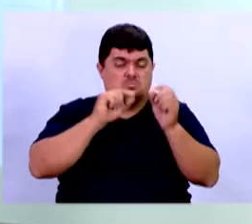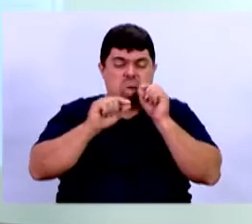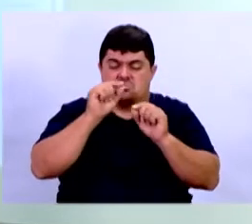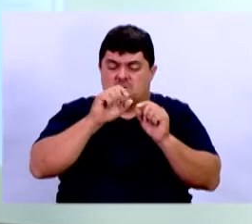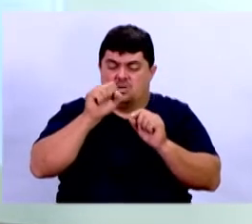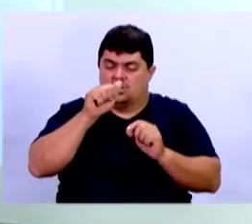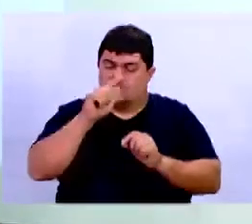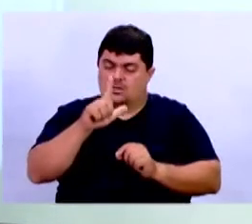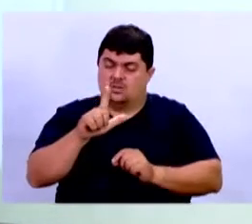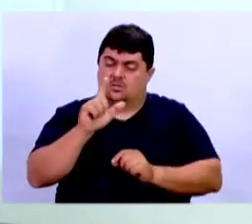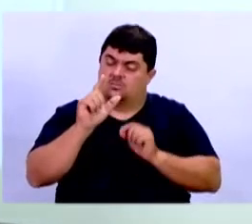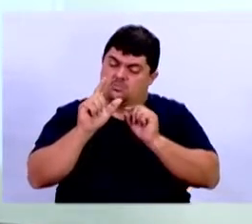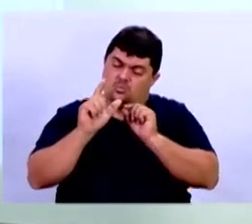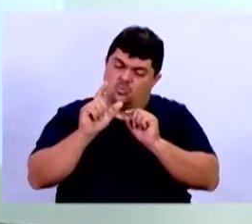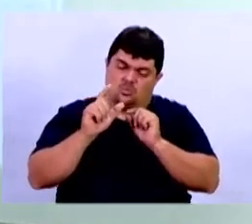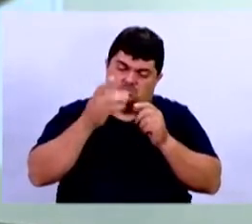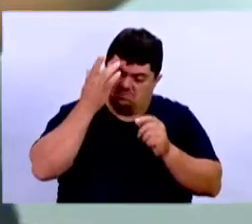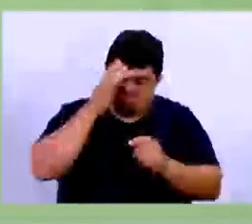é o SQL, professor?